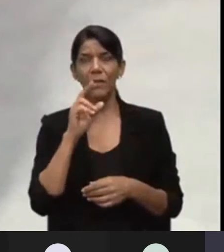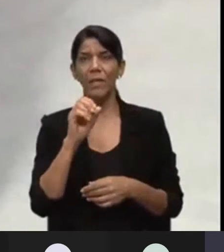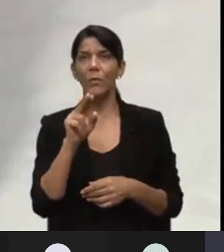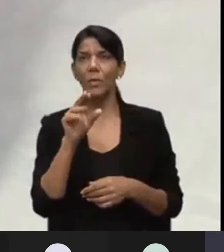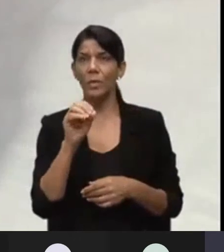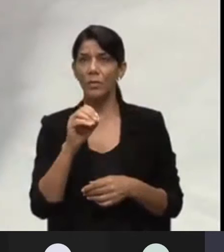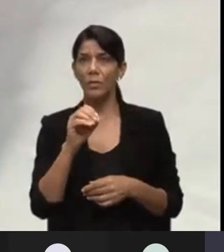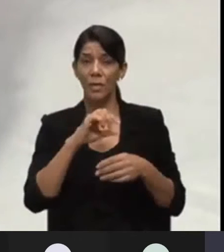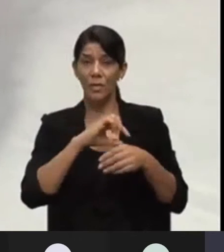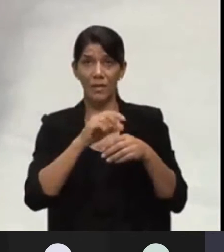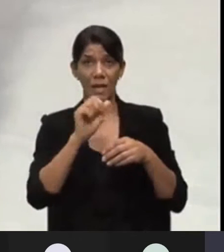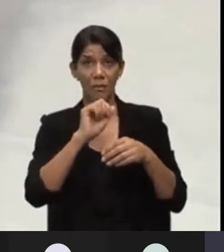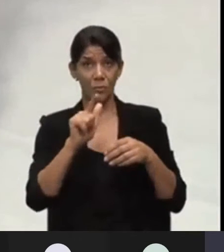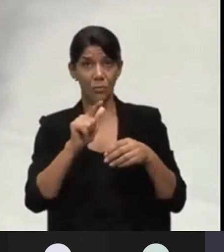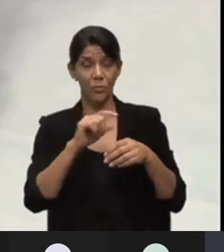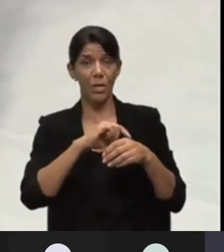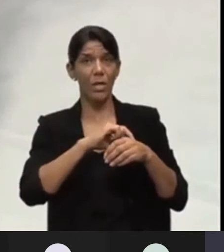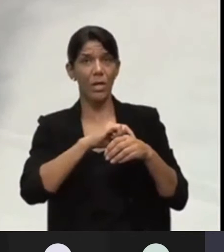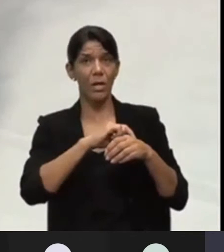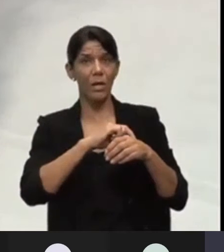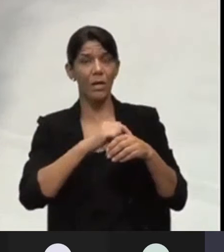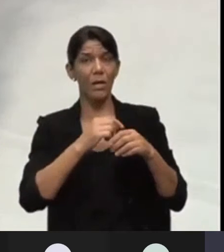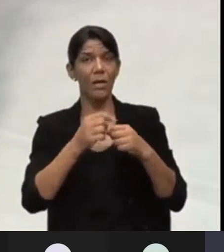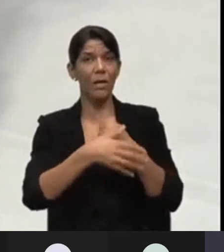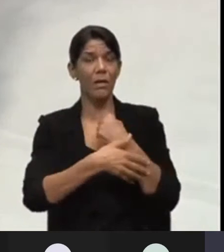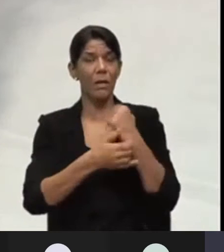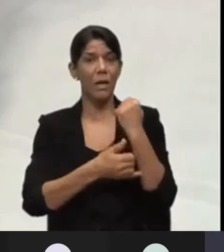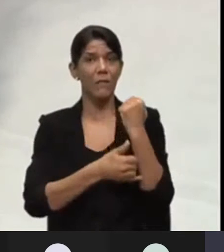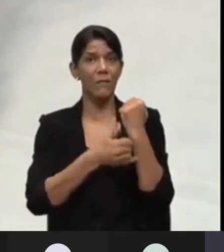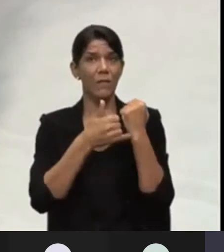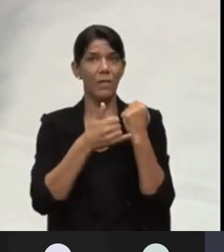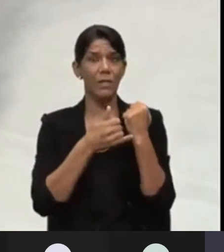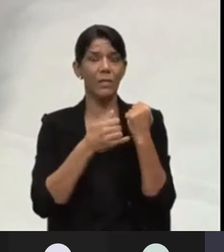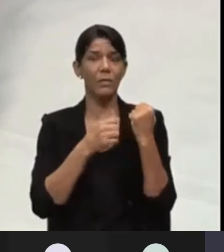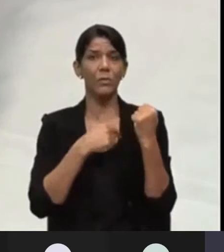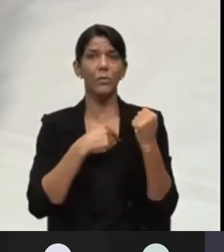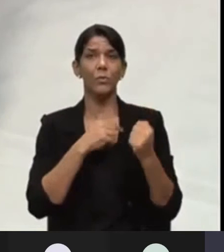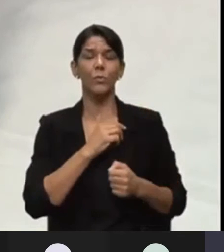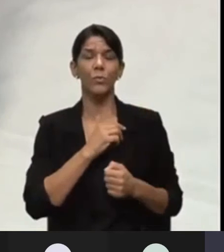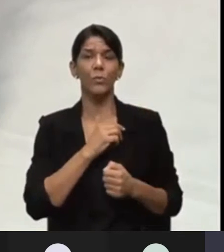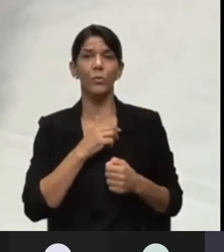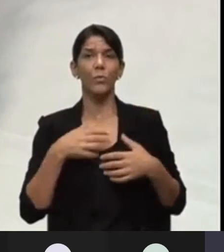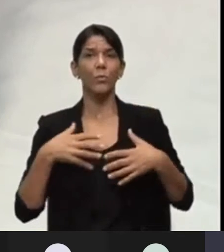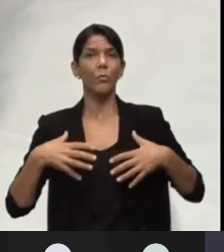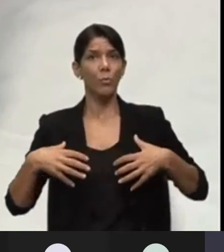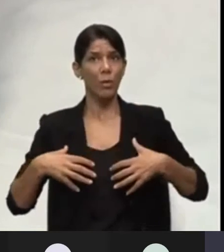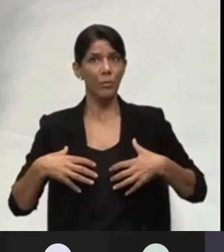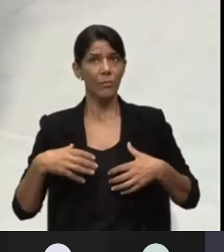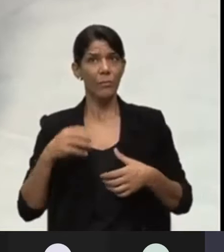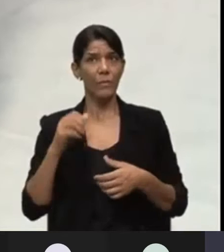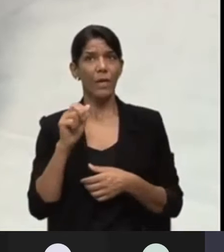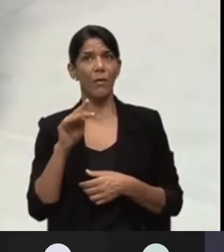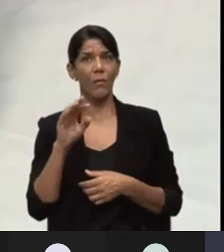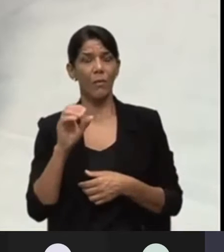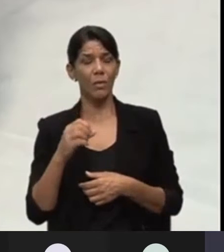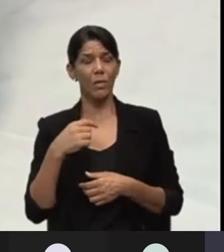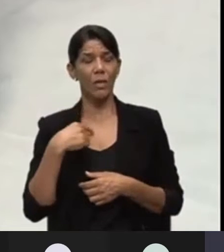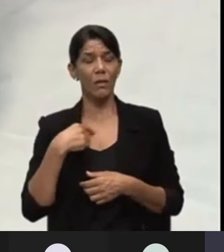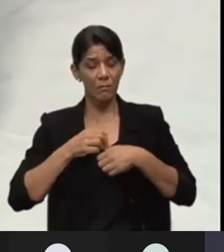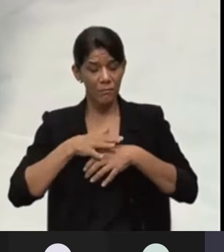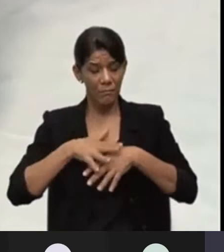mostrar, né, as veias pulmonares, ali a artéria pulmonar, a aorta, e aí nós temos, então,